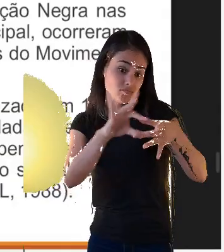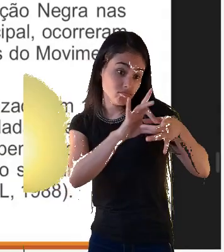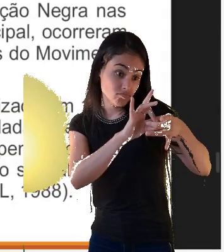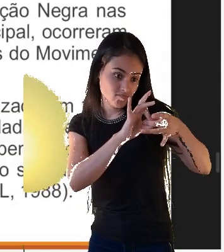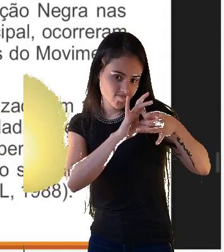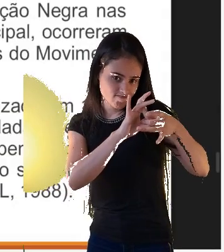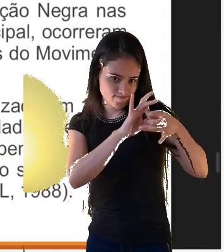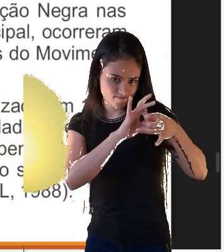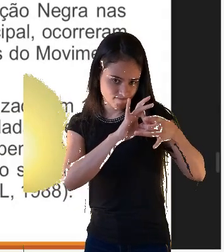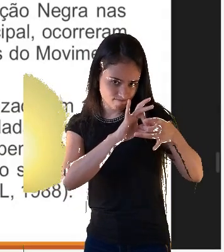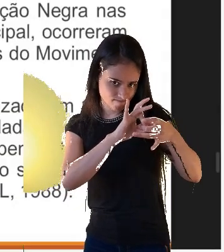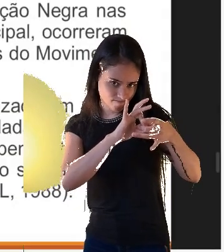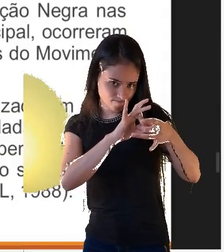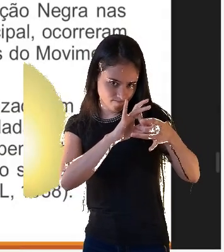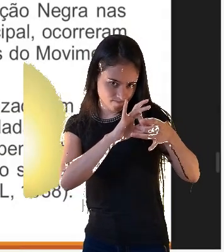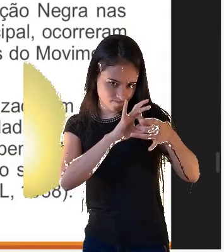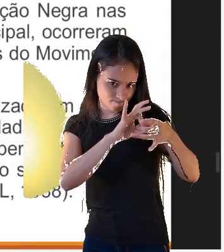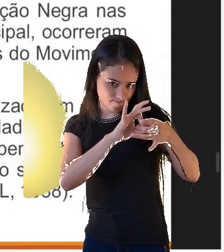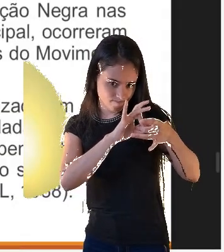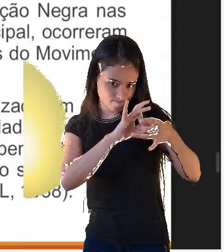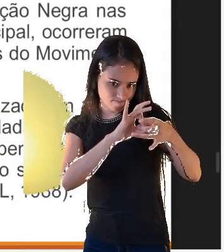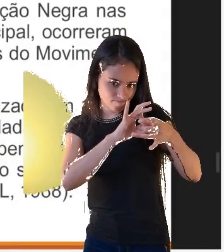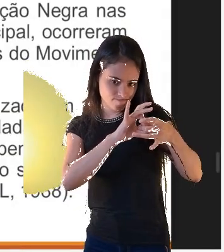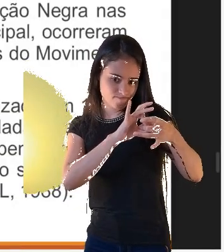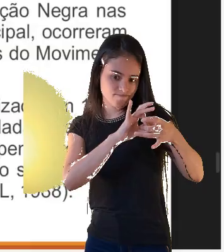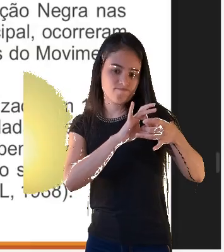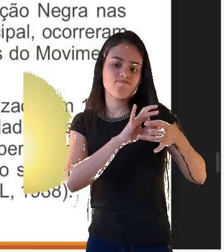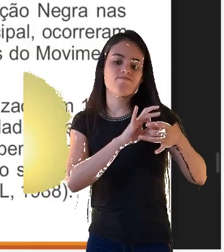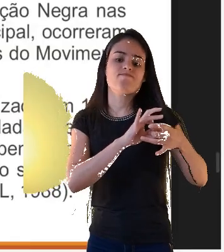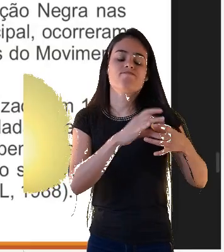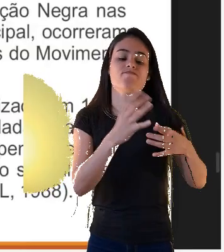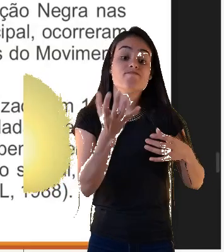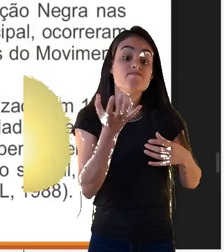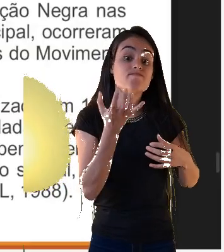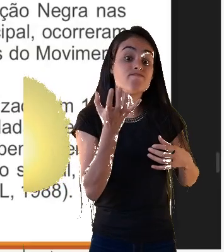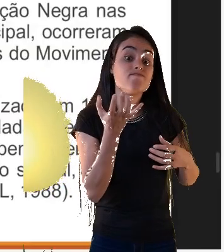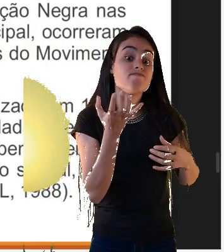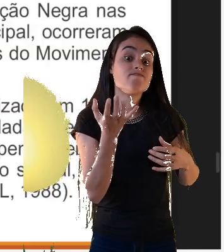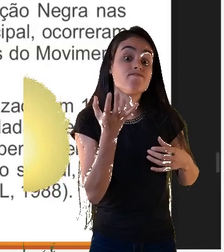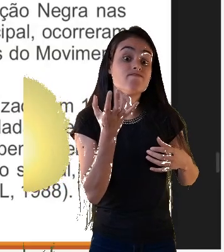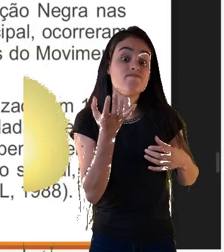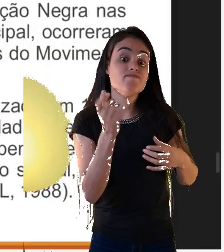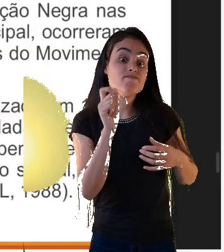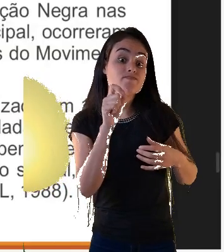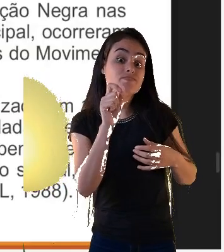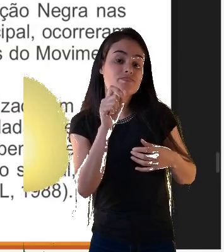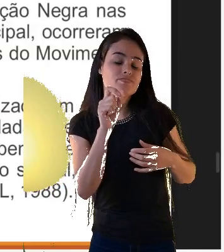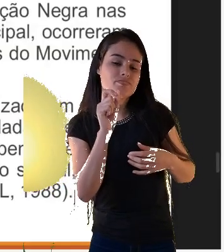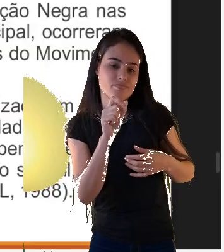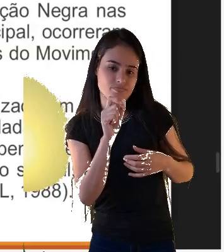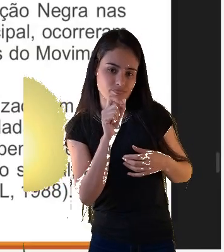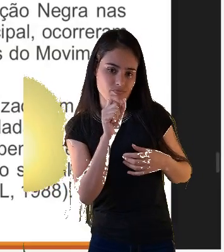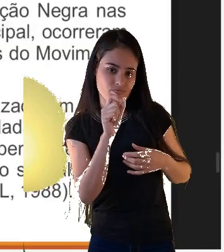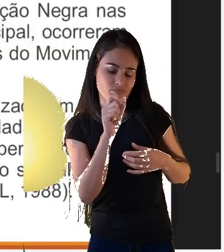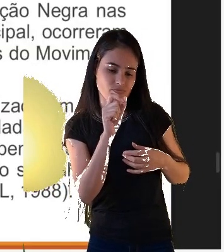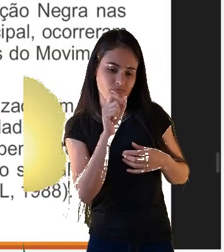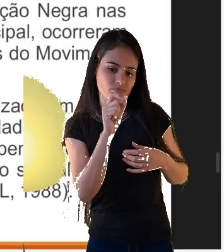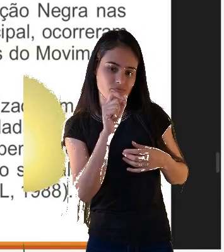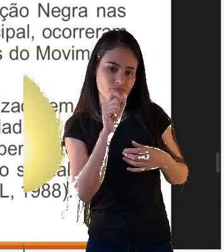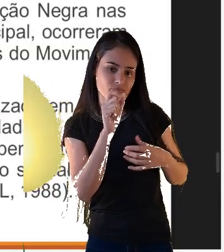atuou ativamente nesse processo de discutir saúde, né? E uma coisa que o Tiago